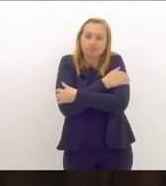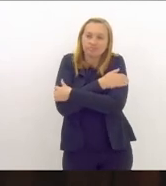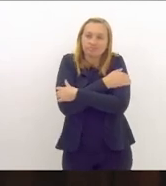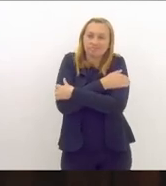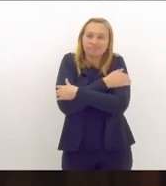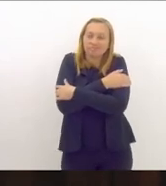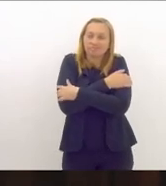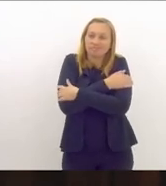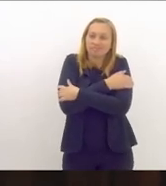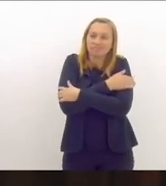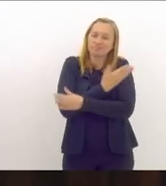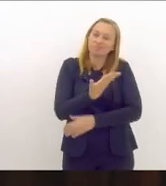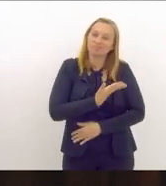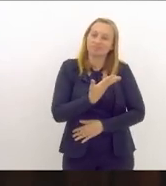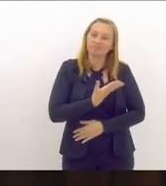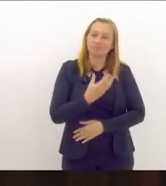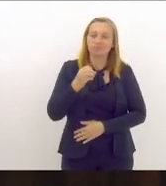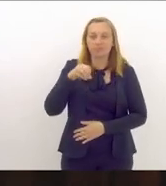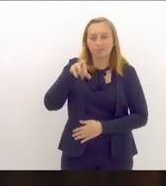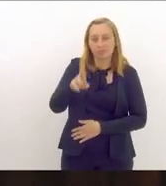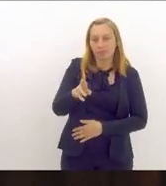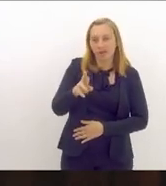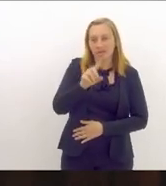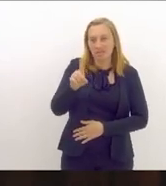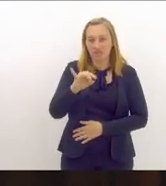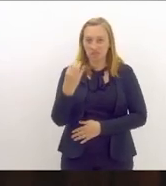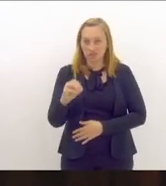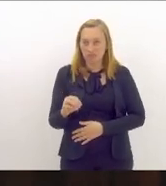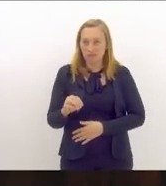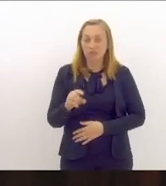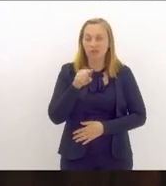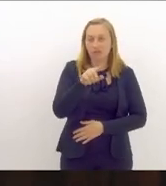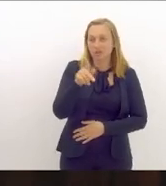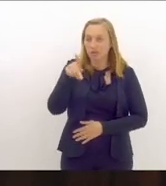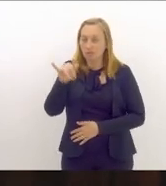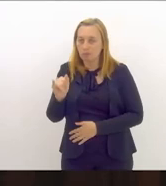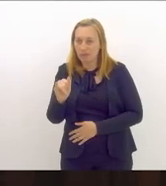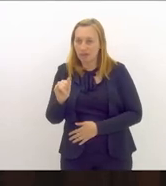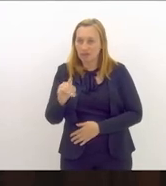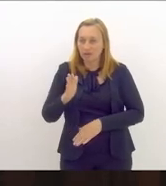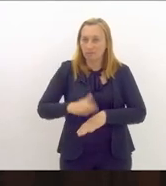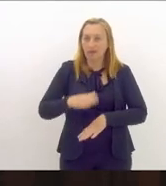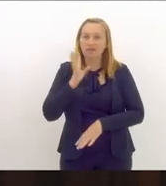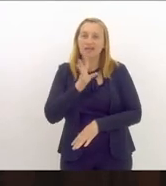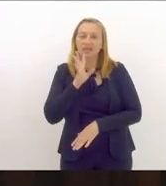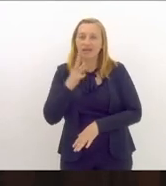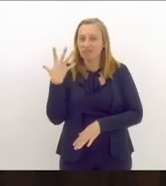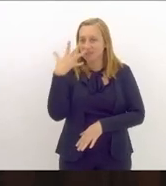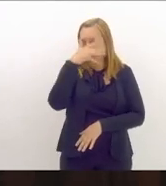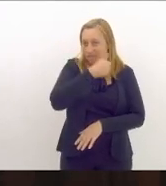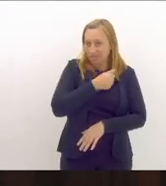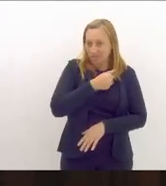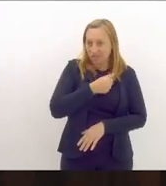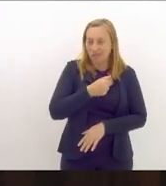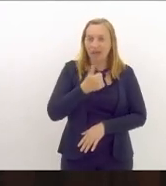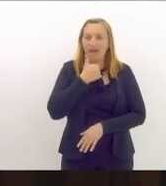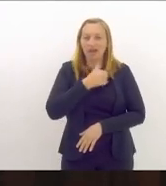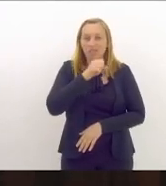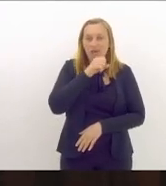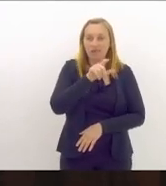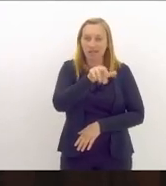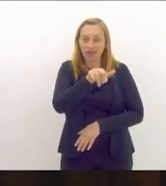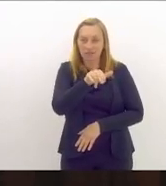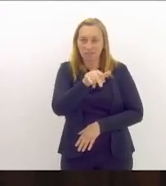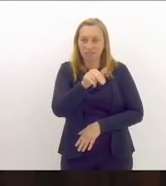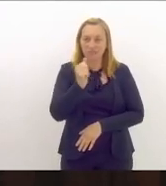mais que afetuoso ao meu amigo Omarzinho. Ele, o pai, que é muito mais legal e bonito, a mãe e a irmã